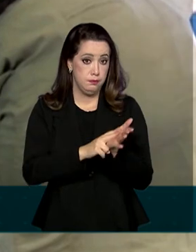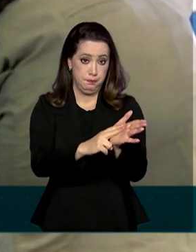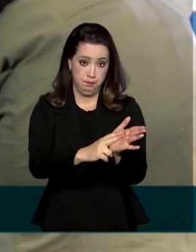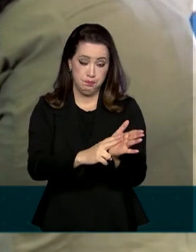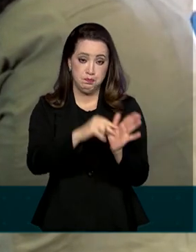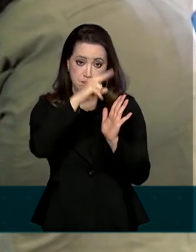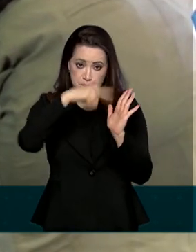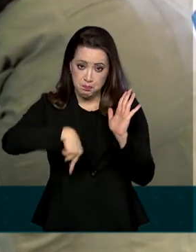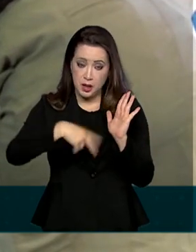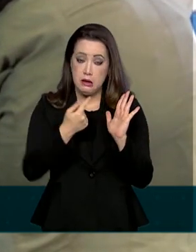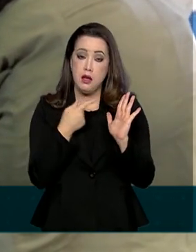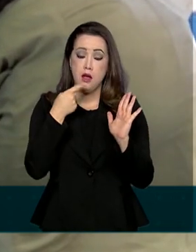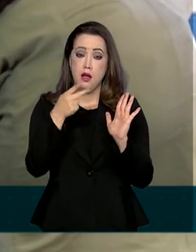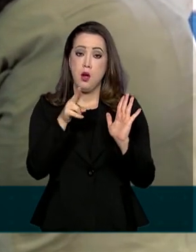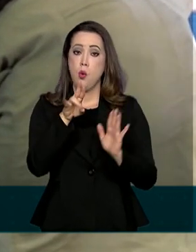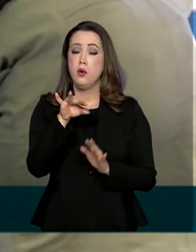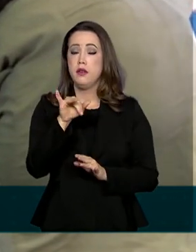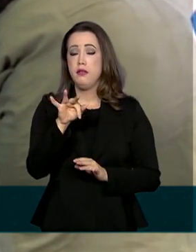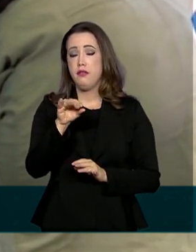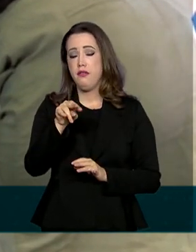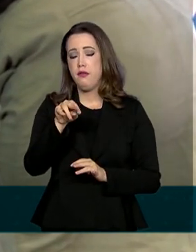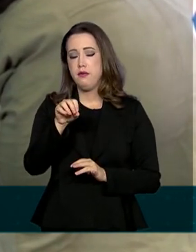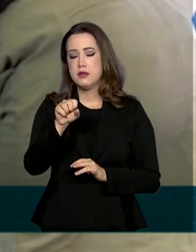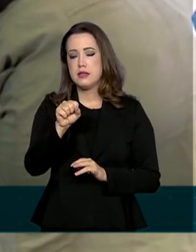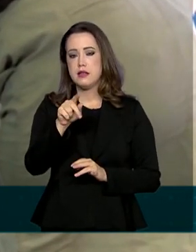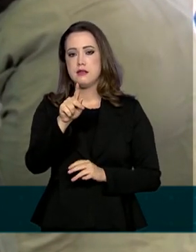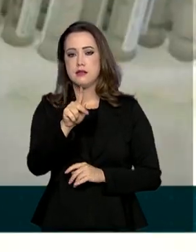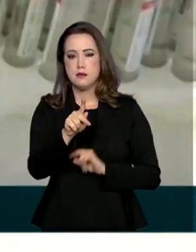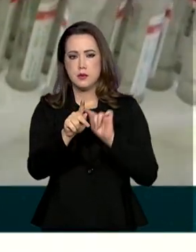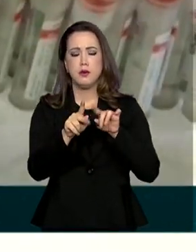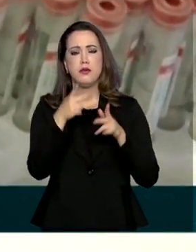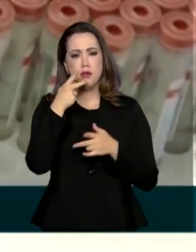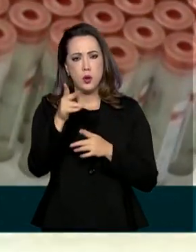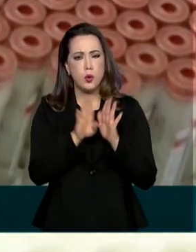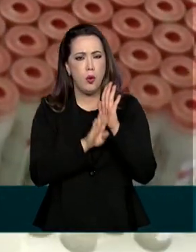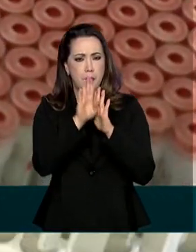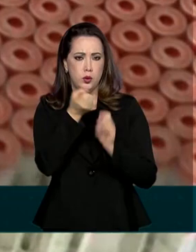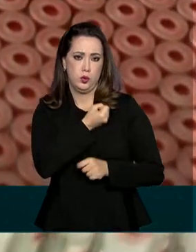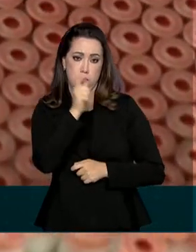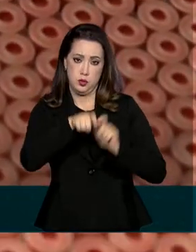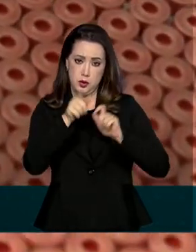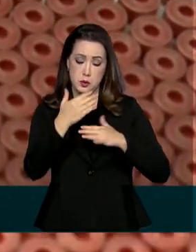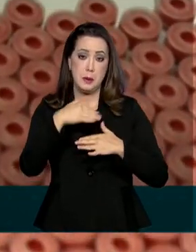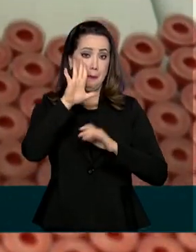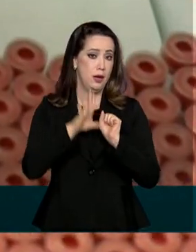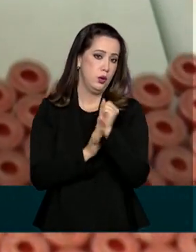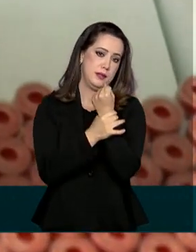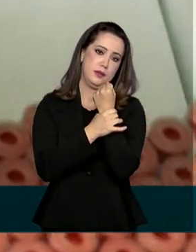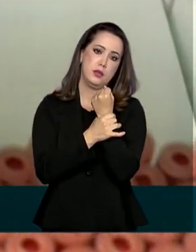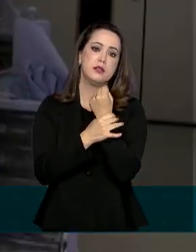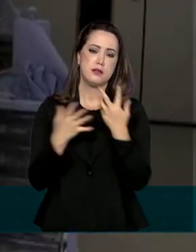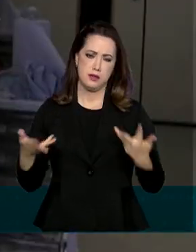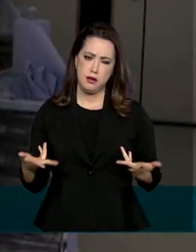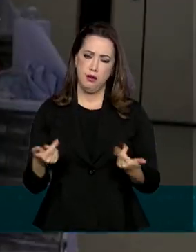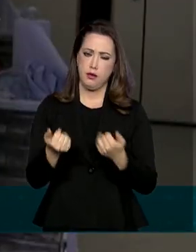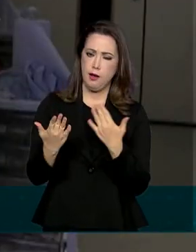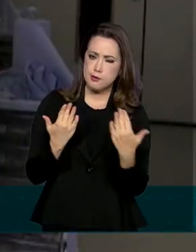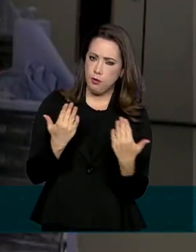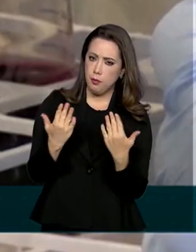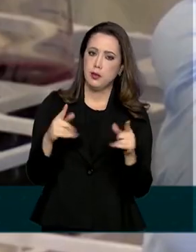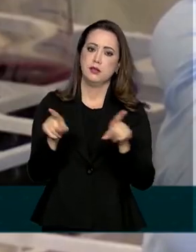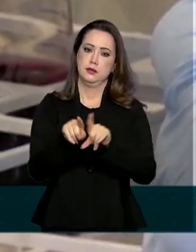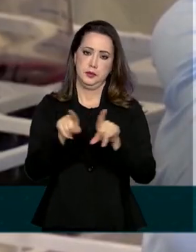afirma que esse aumento vai permitir dados mais precisos sobre a segurança e a eficácia da vacina. Com a